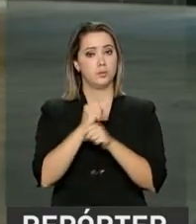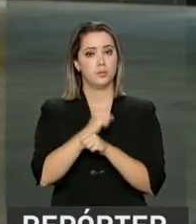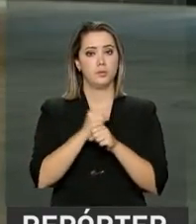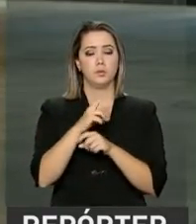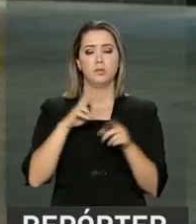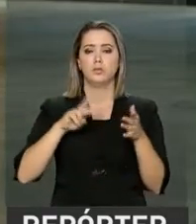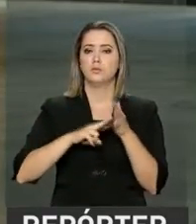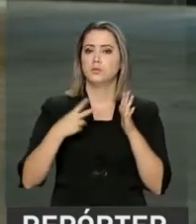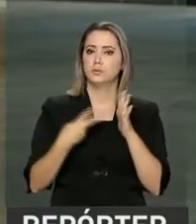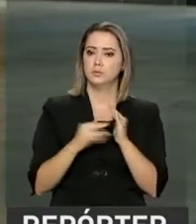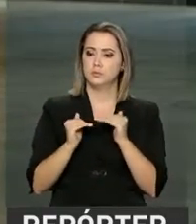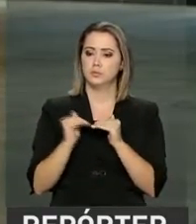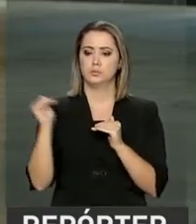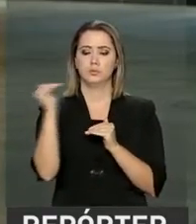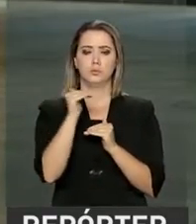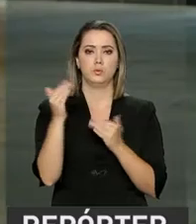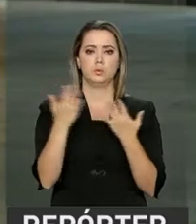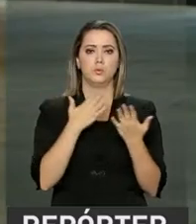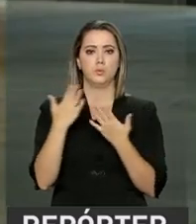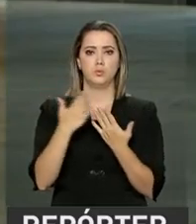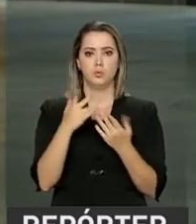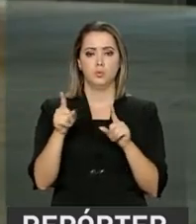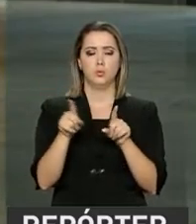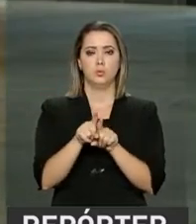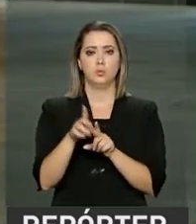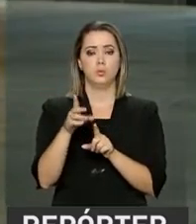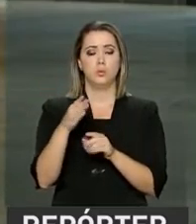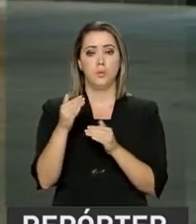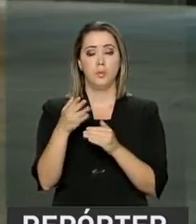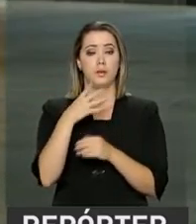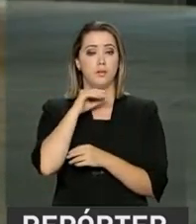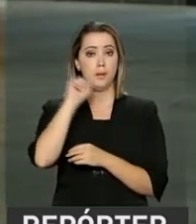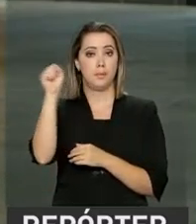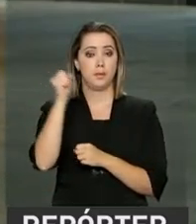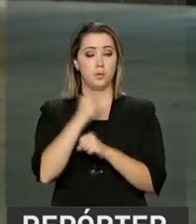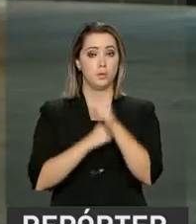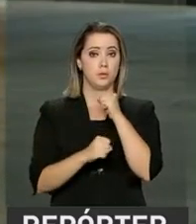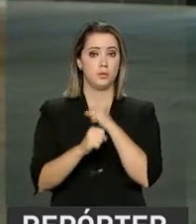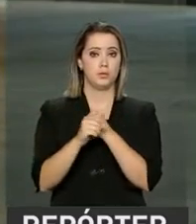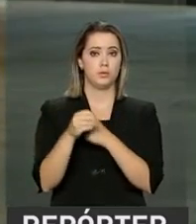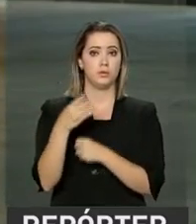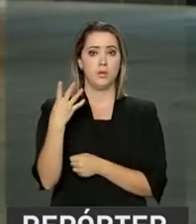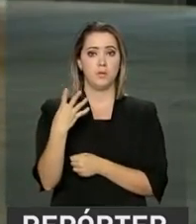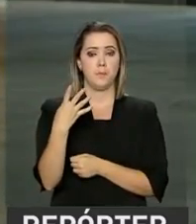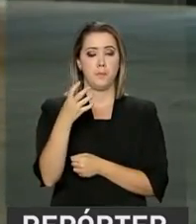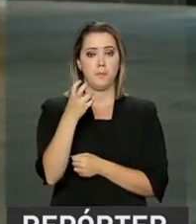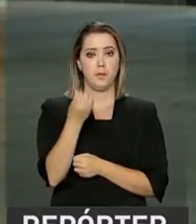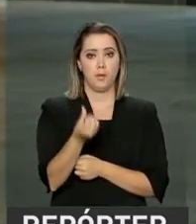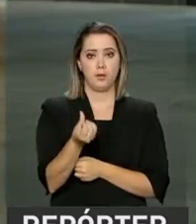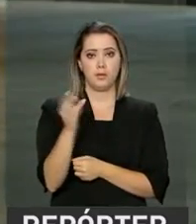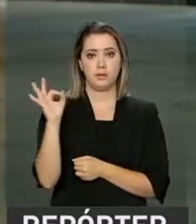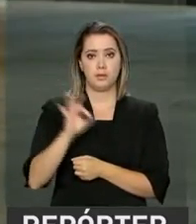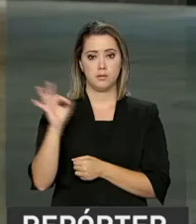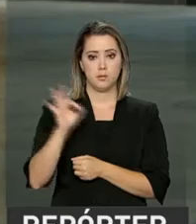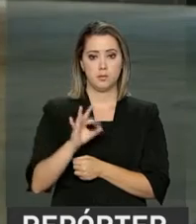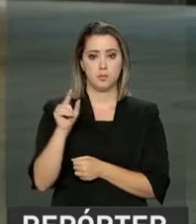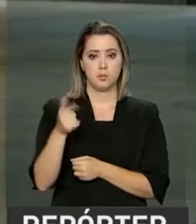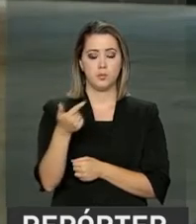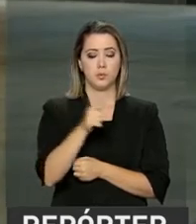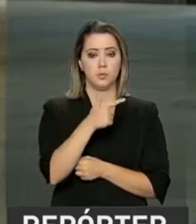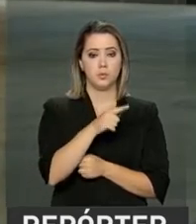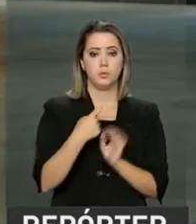representa um aumento em relação ao volume de negócios registrado em abril do ano passado de quase 46%. Uma